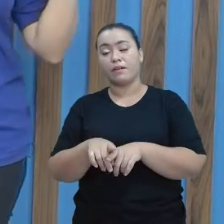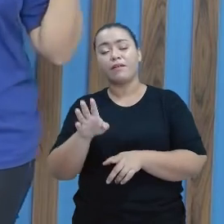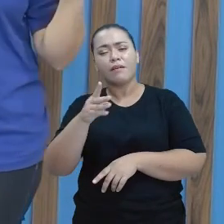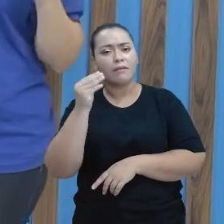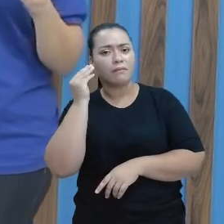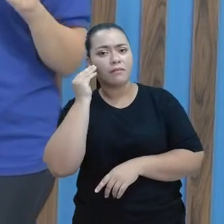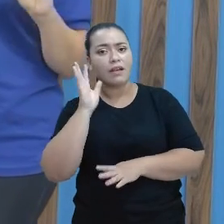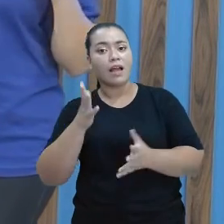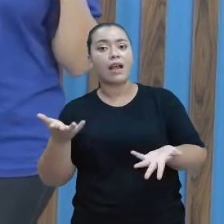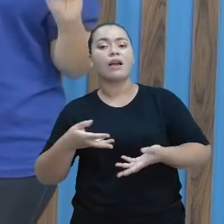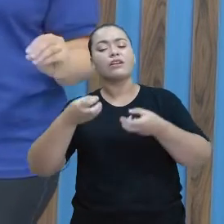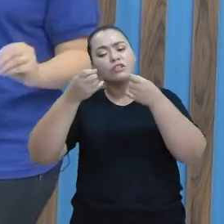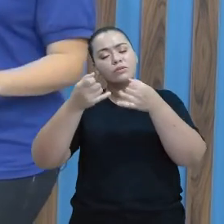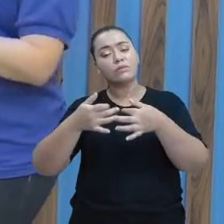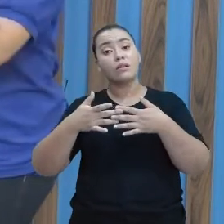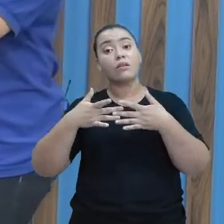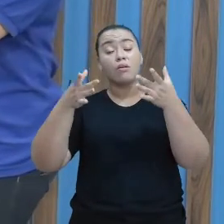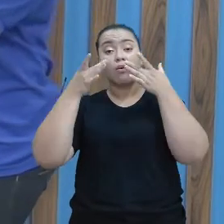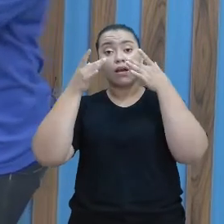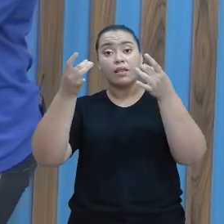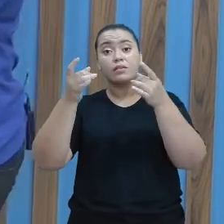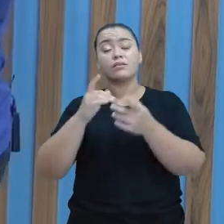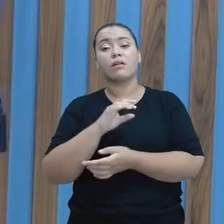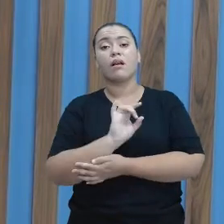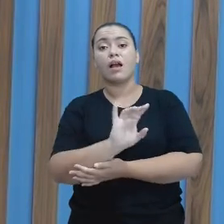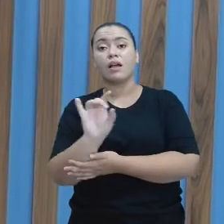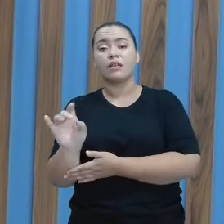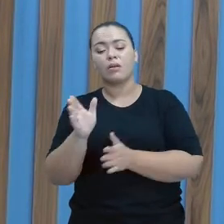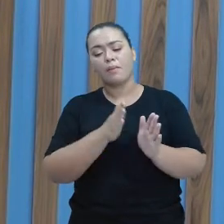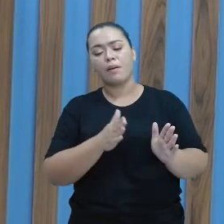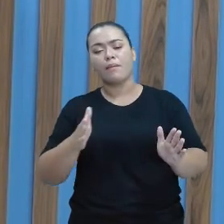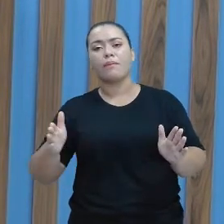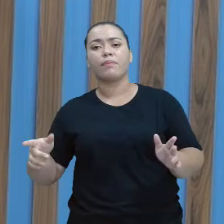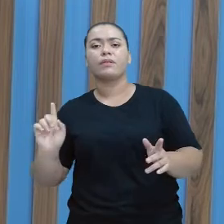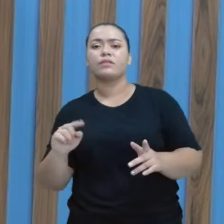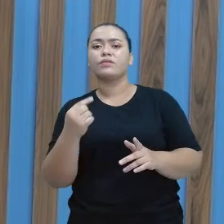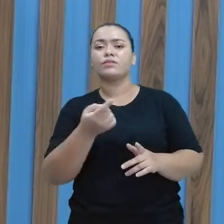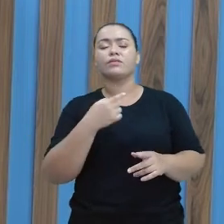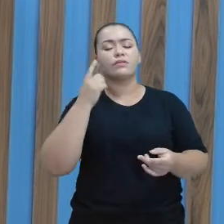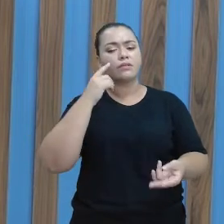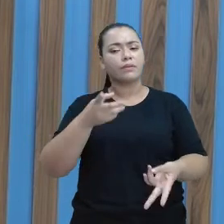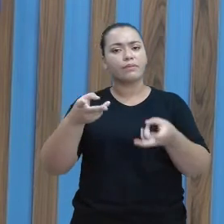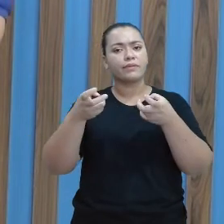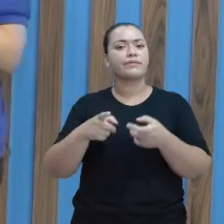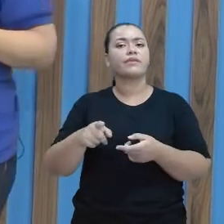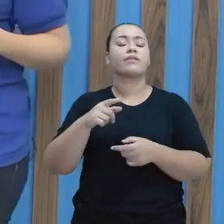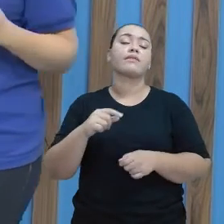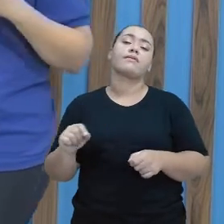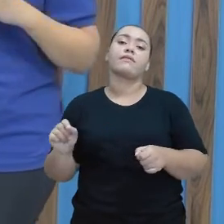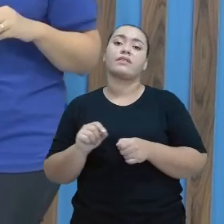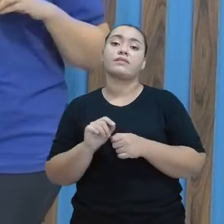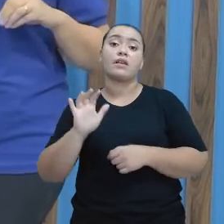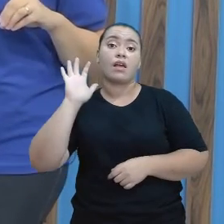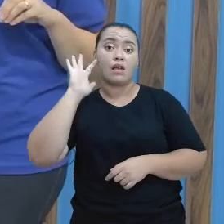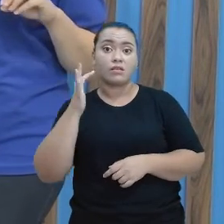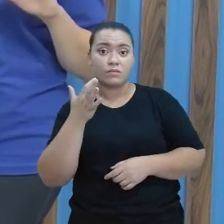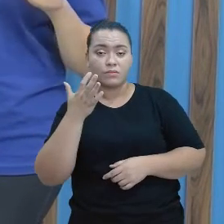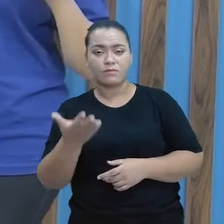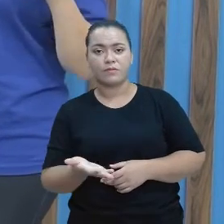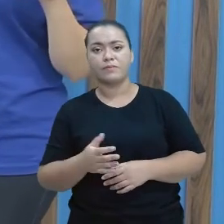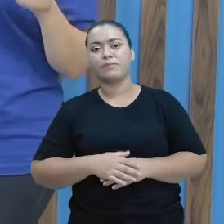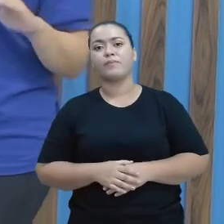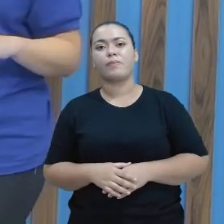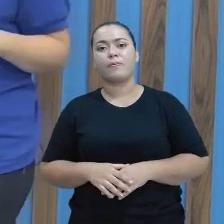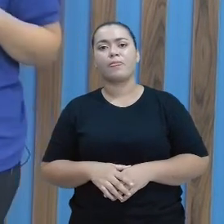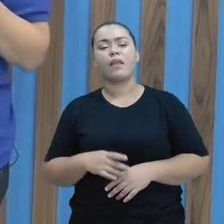com pausas, né, com atenção, cada um dos processos que a gente percebeu para que a gente conseguisse resolver uma questão como essa. A